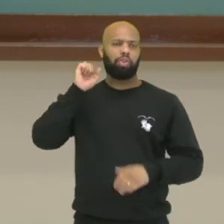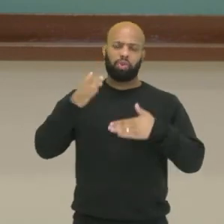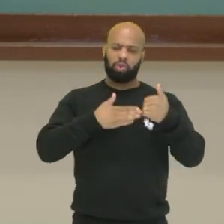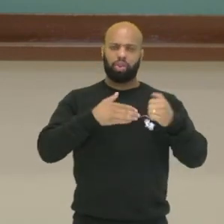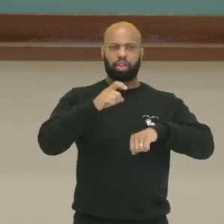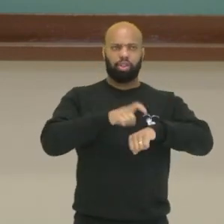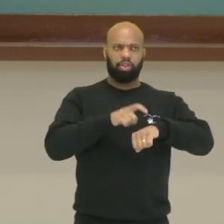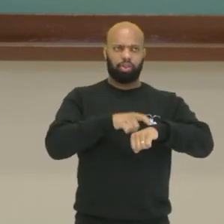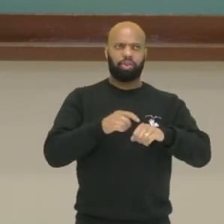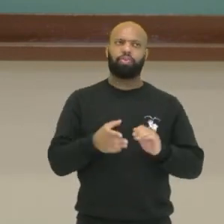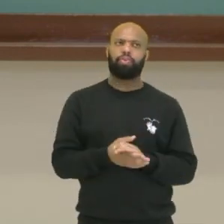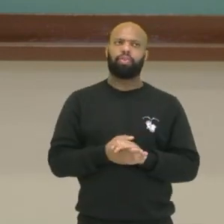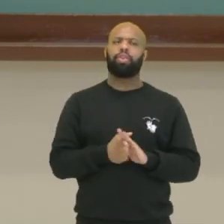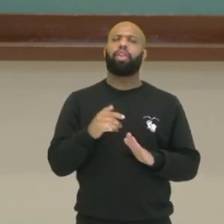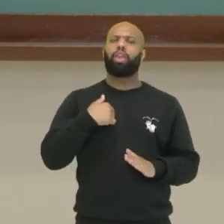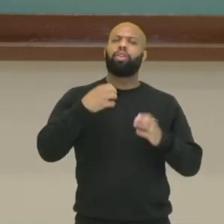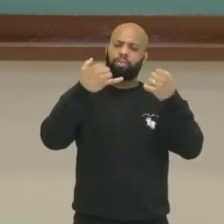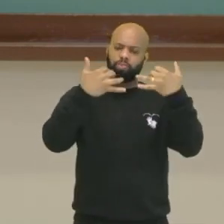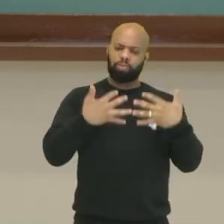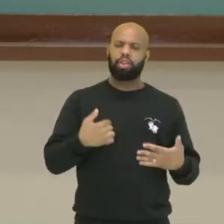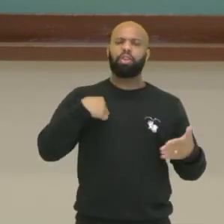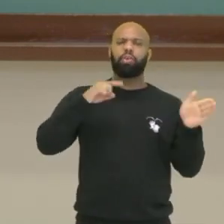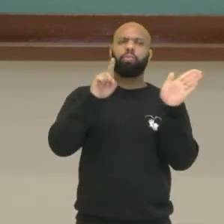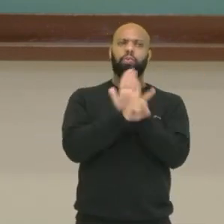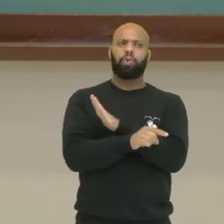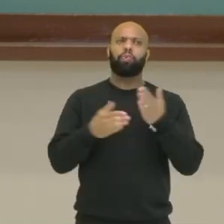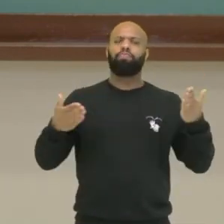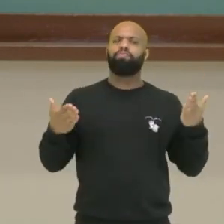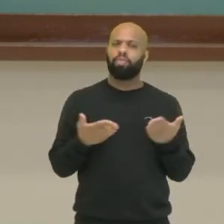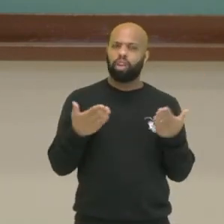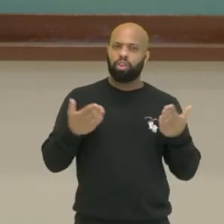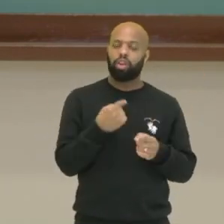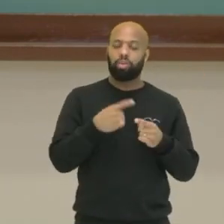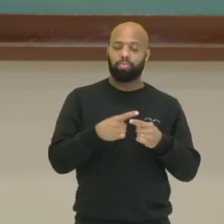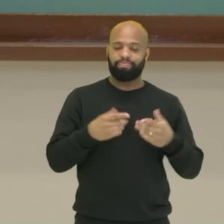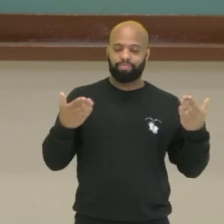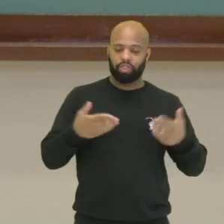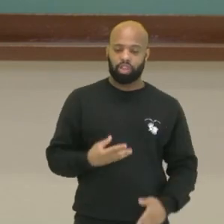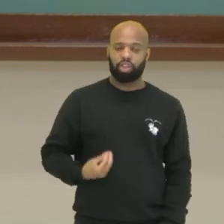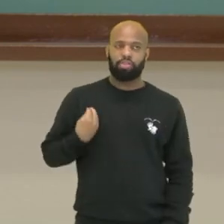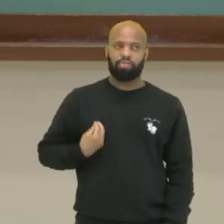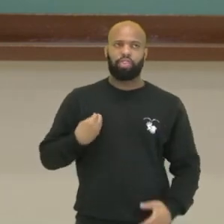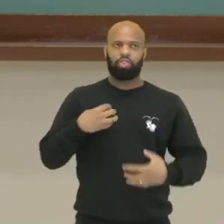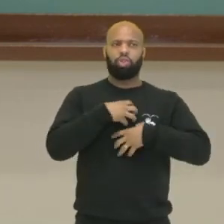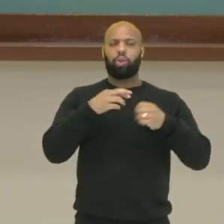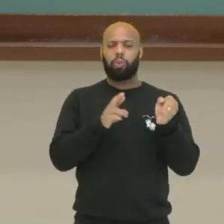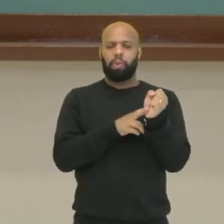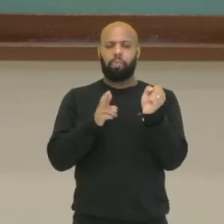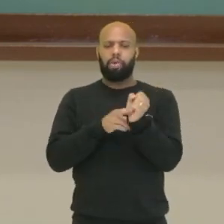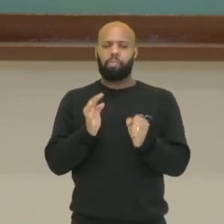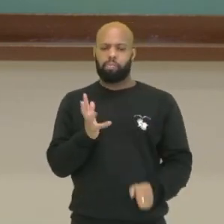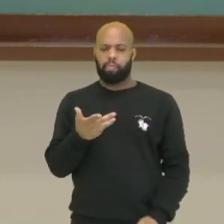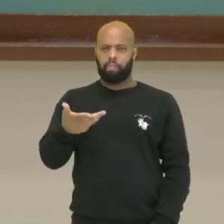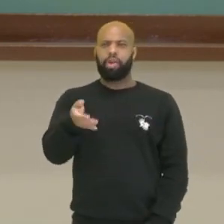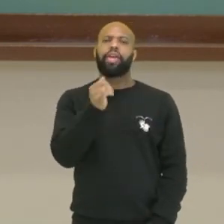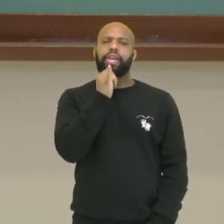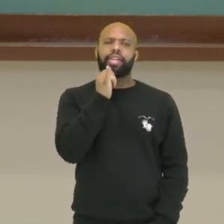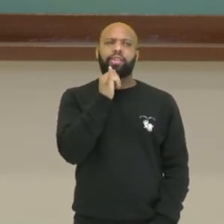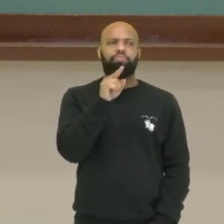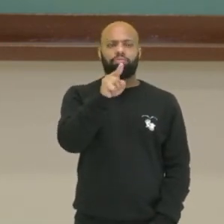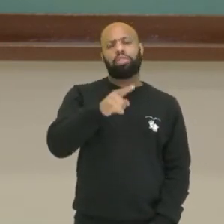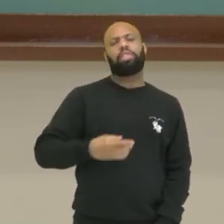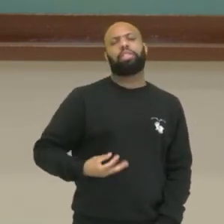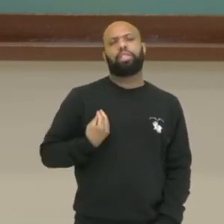Você, enquanto eu explicava aqui, eu te faço uma pergunta. Já que nós vivemos num ritmo tão acelerado, quando você está lá,